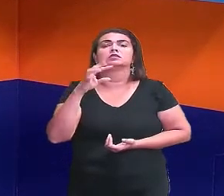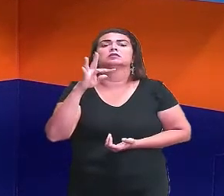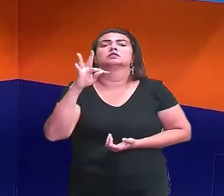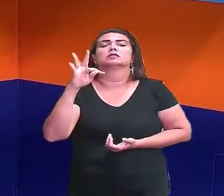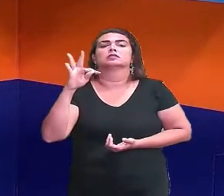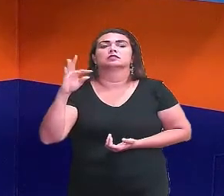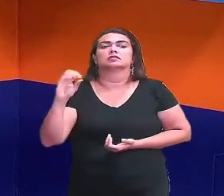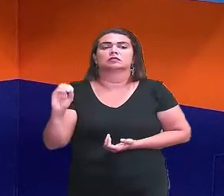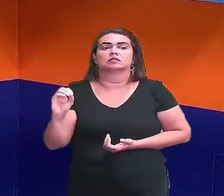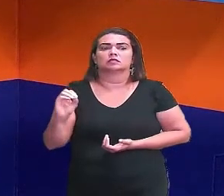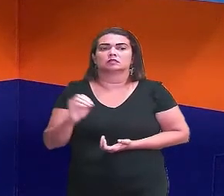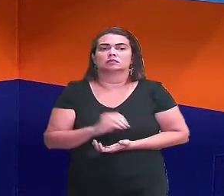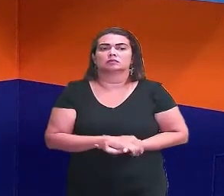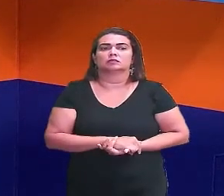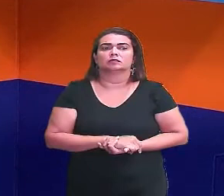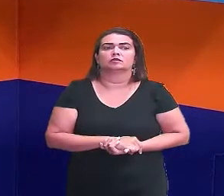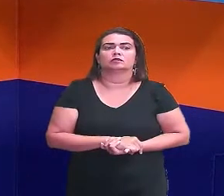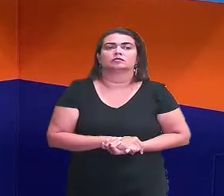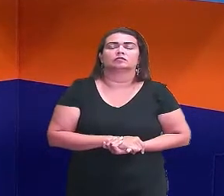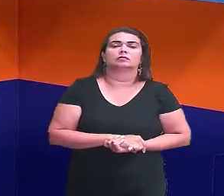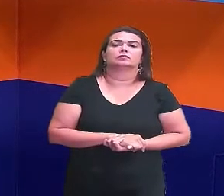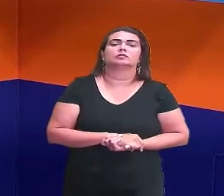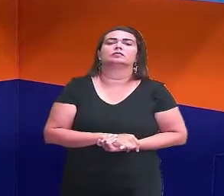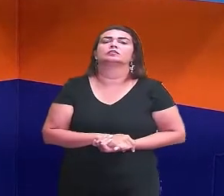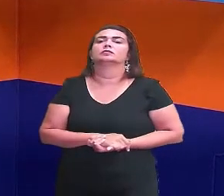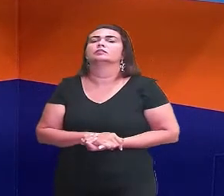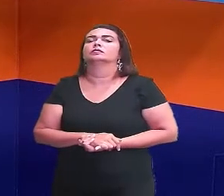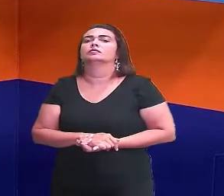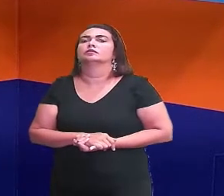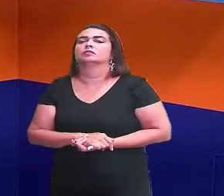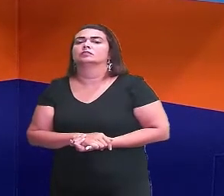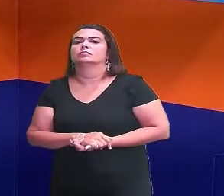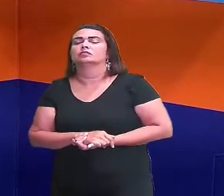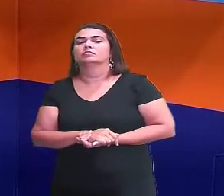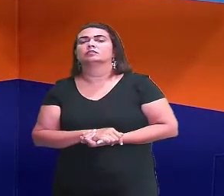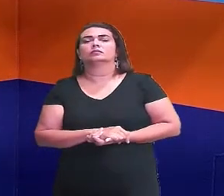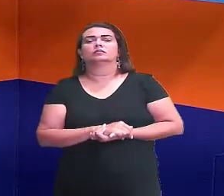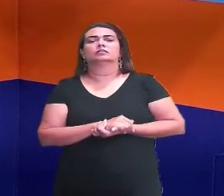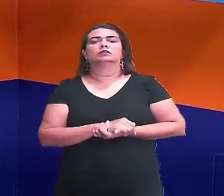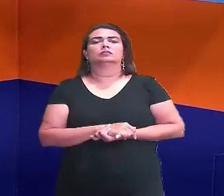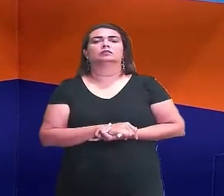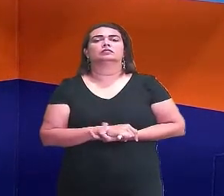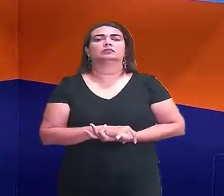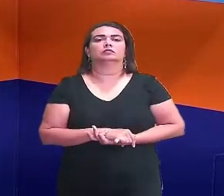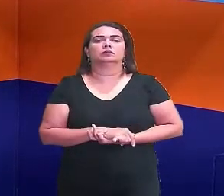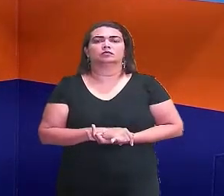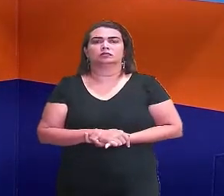tracinho, depois a outra sílaba, que é a sílaba to.